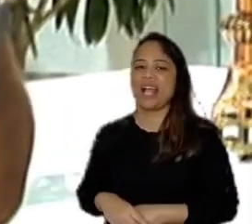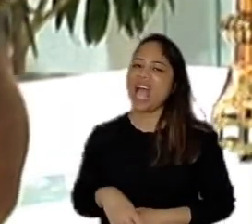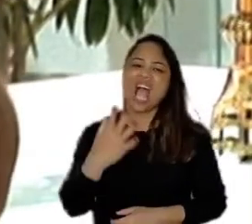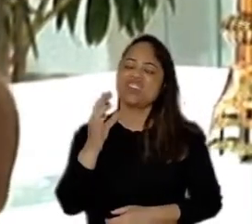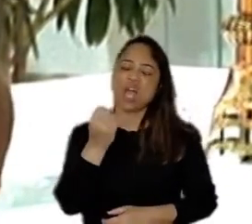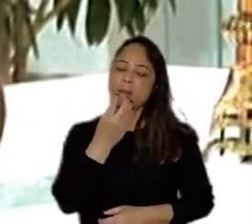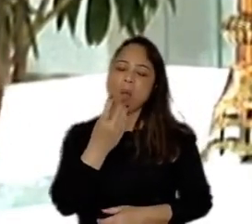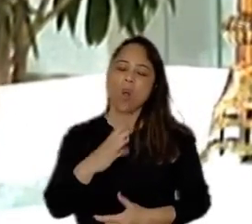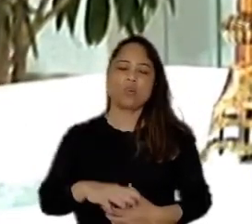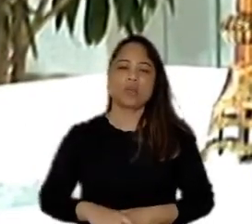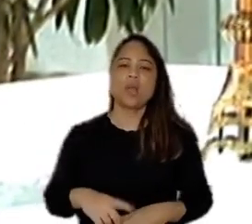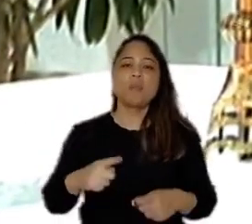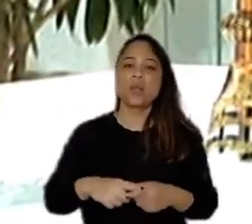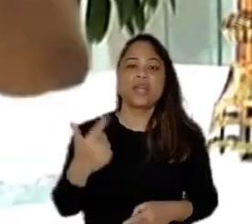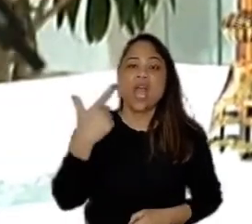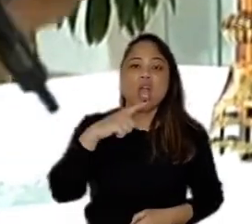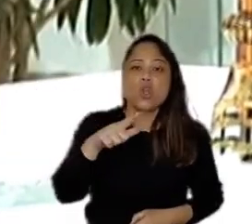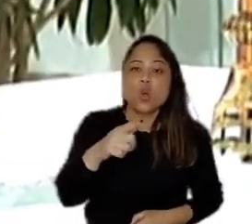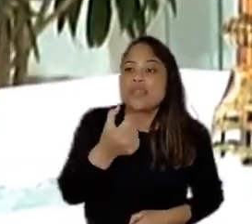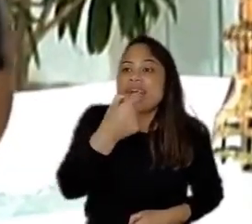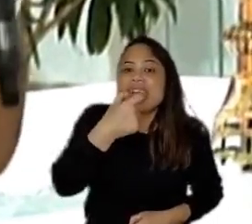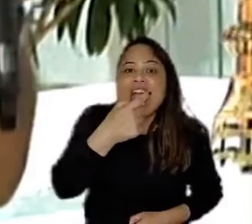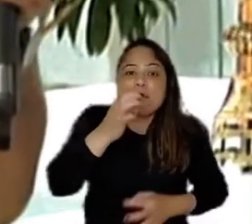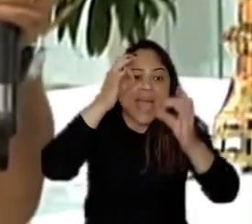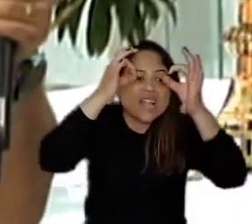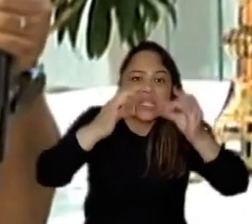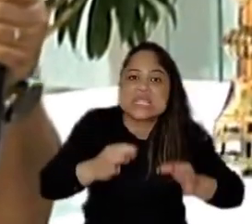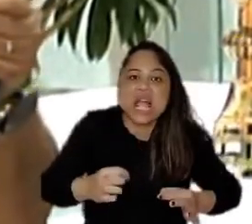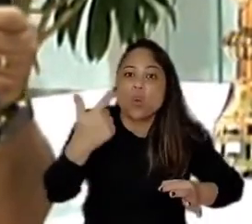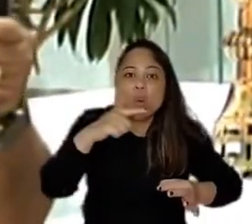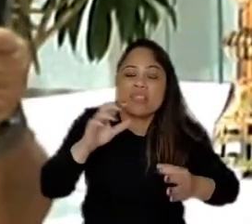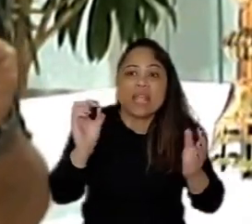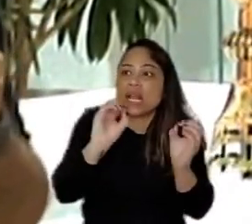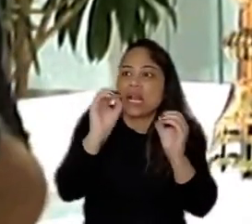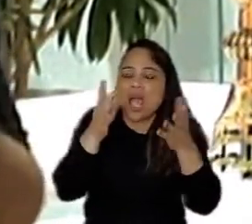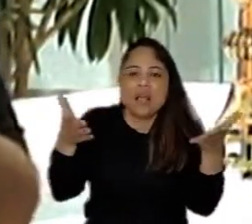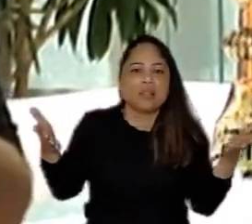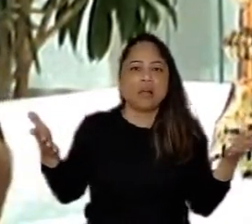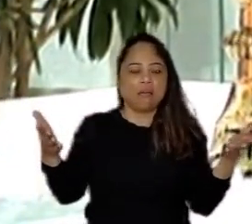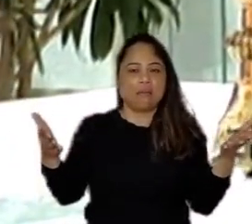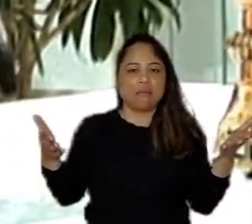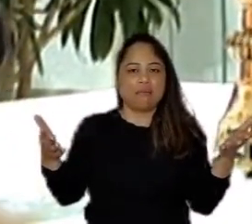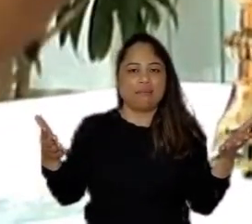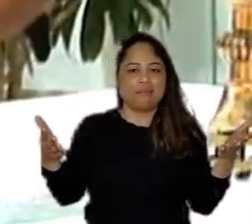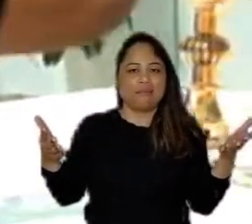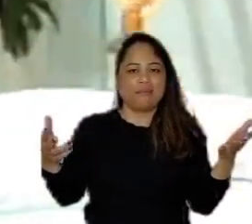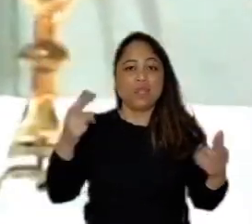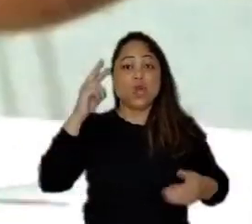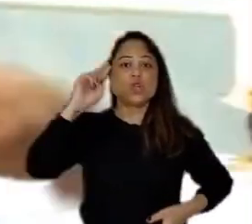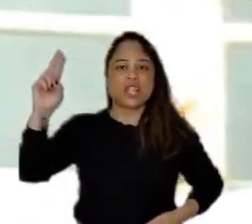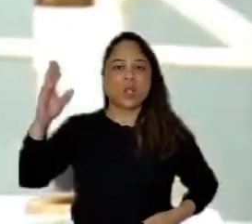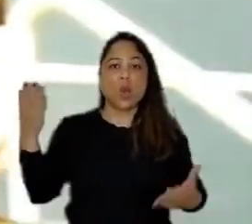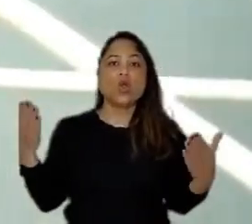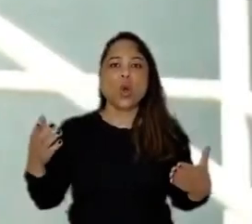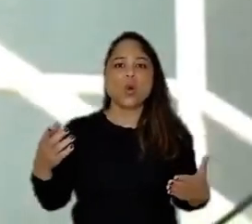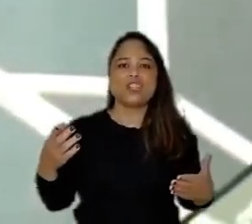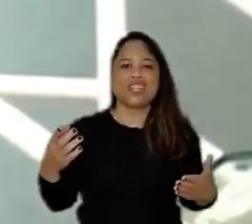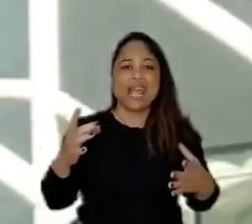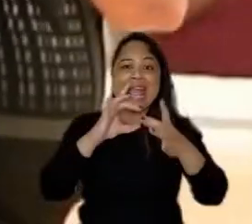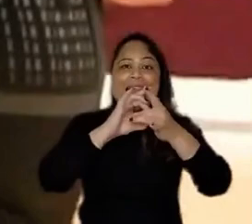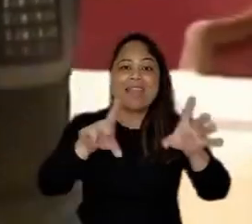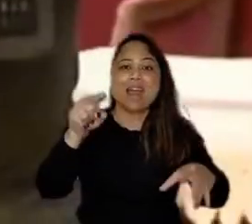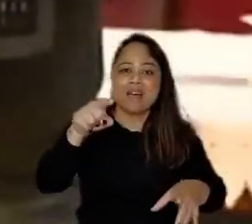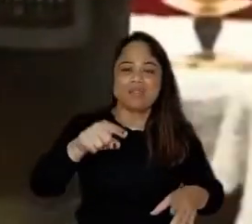de remédio lá, porque você não consegue nem concluir os remédios que você tinha que tomar. O Senhor quer libertar você hoje, diga